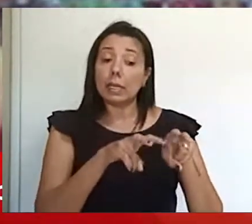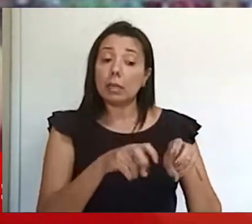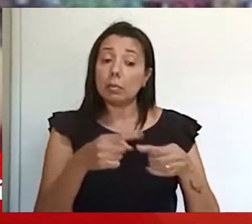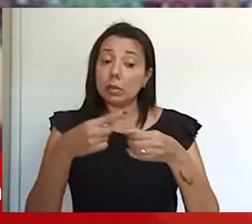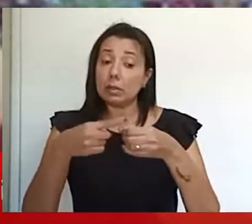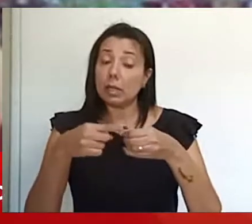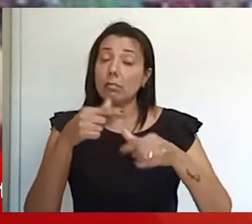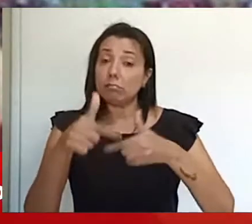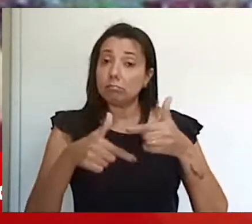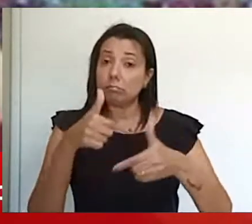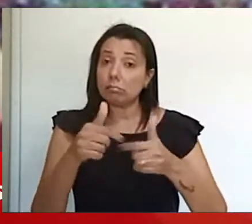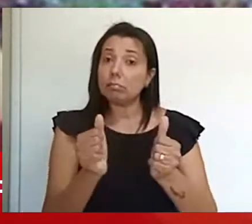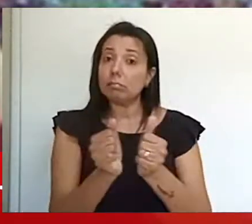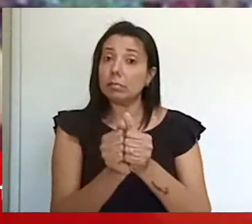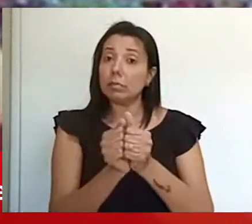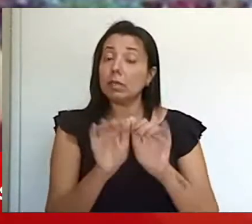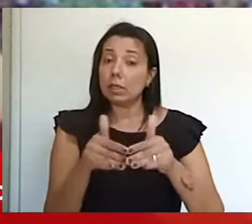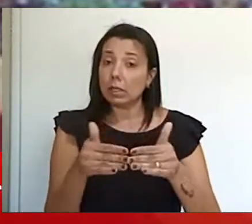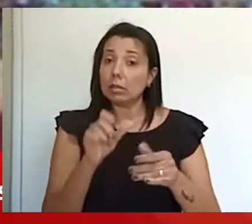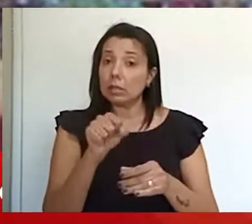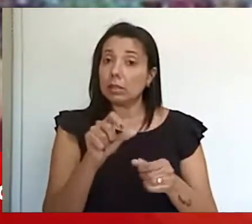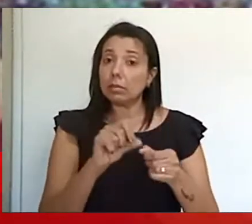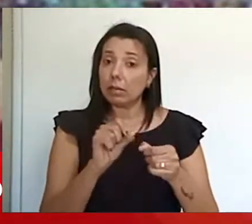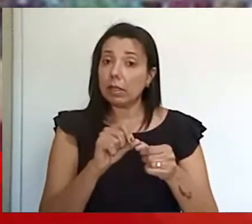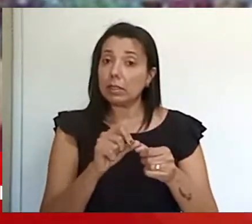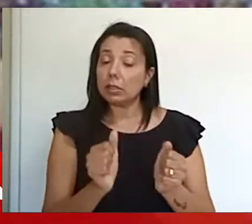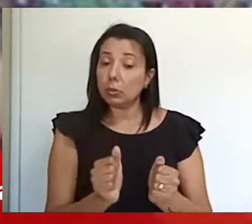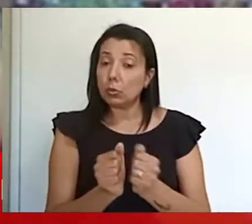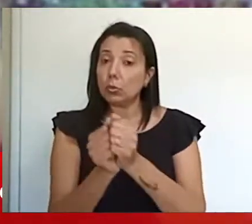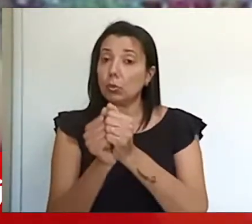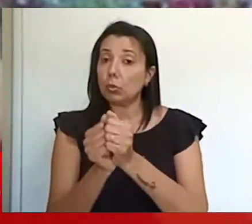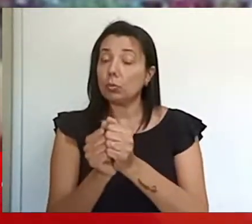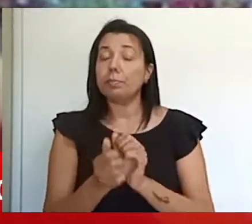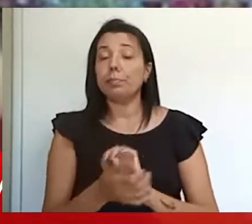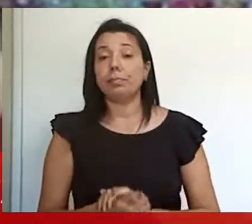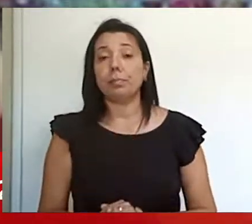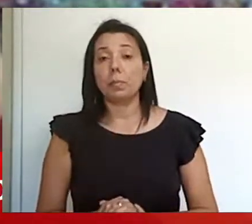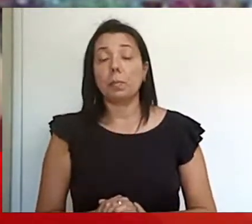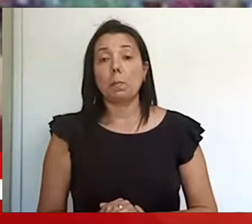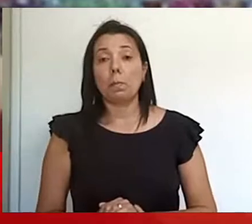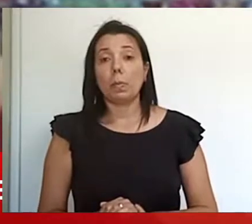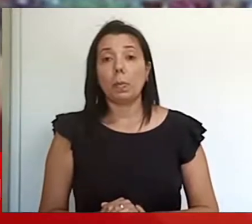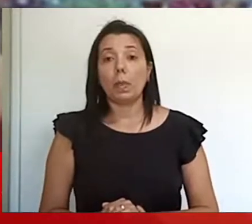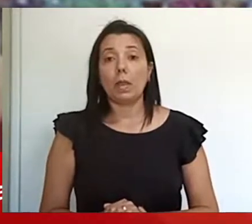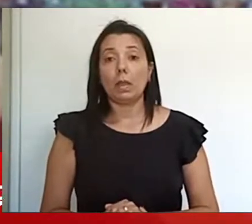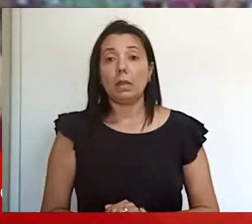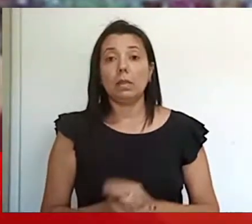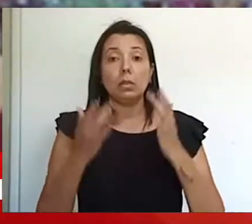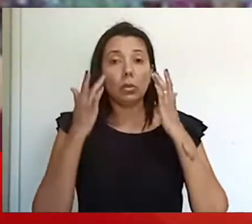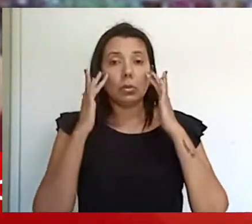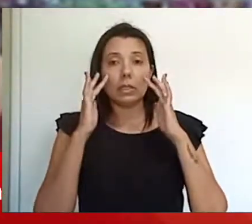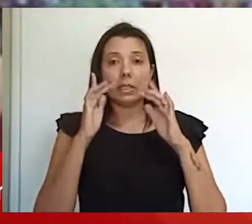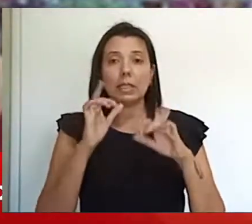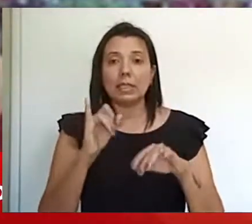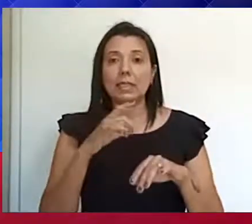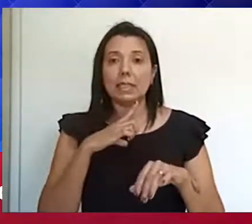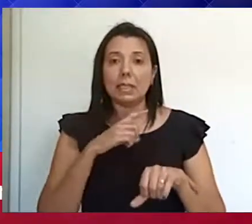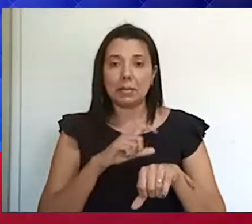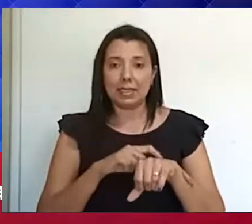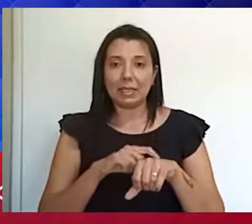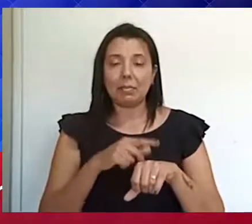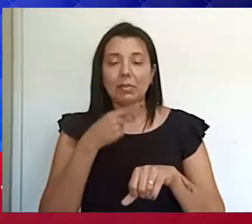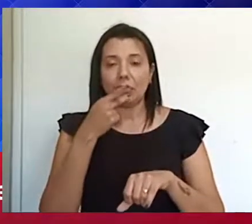juntos, o campo e a cidade fazem suas lutas conjuntas. Não sei se ainda tem mais tempo, mas se deixar, eu vou falando mais, então, se